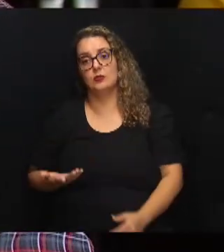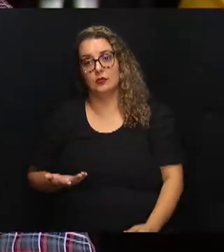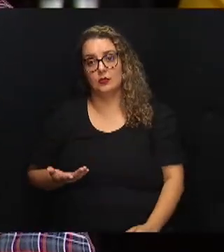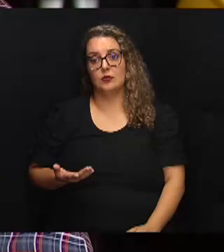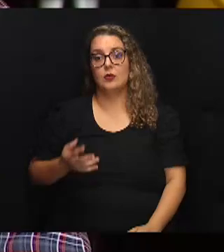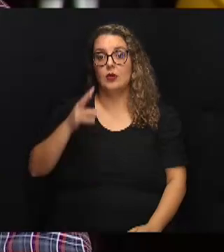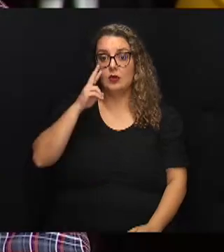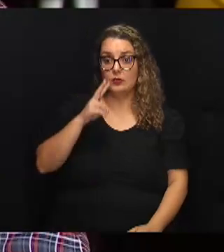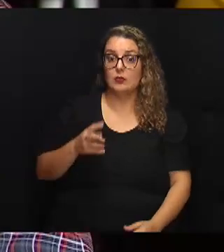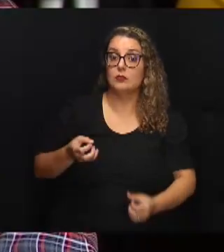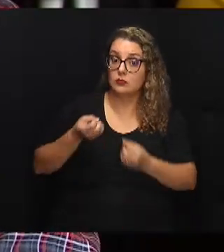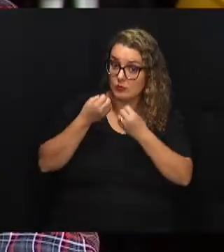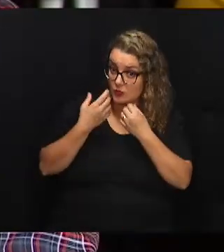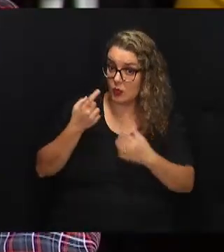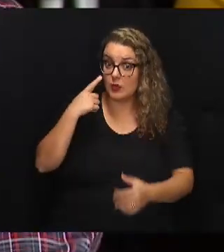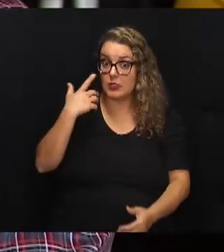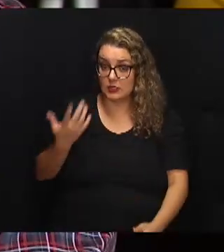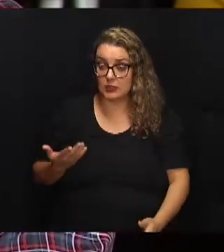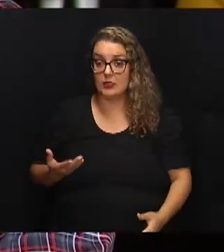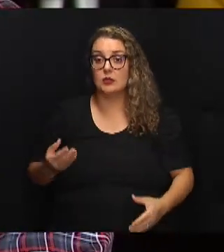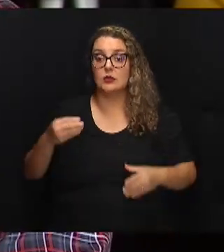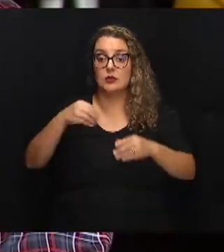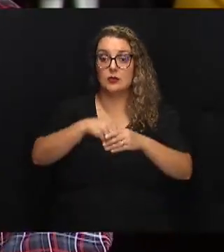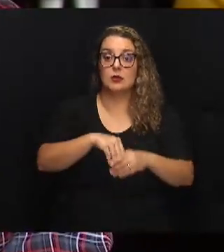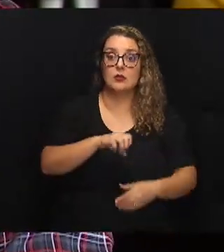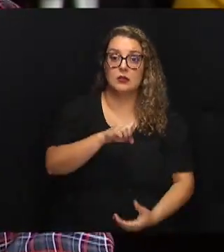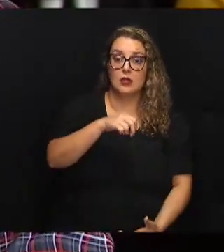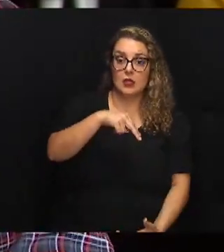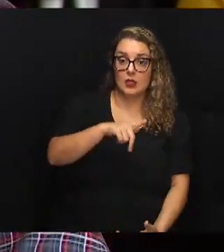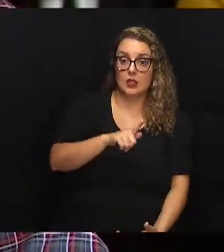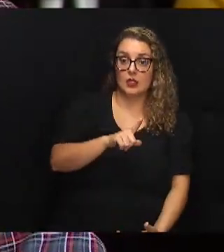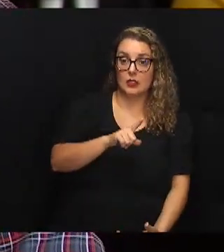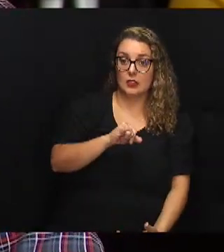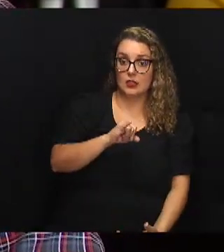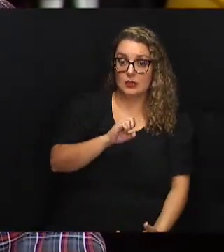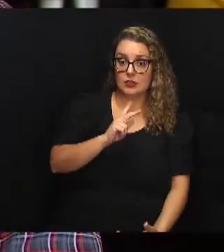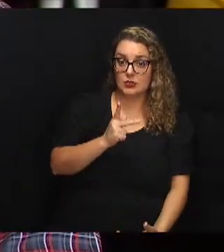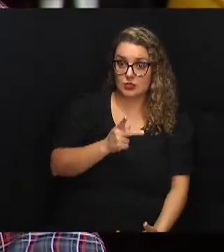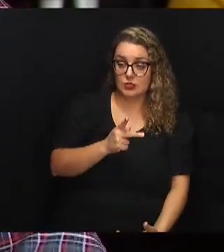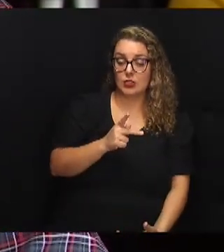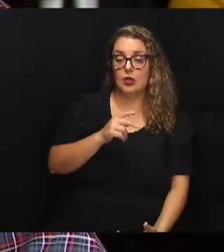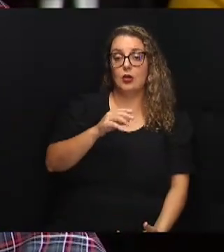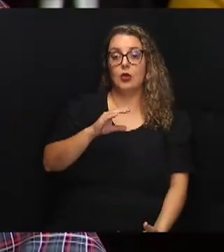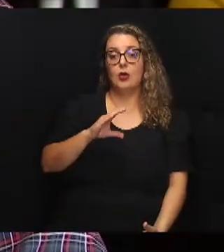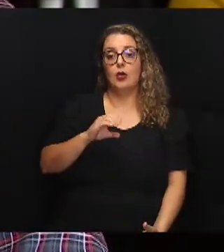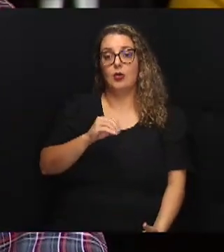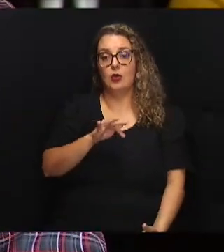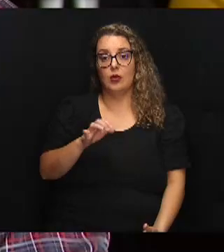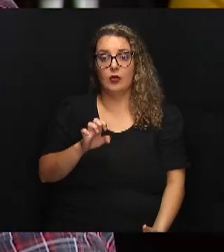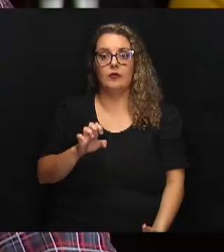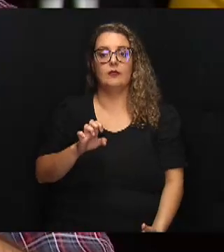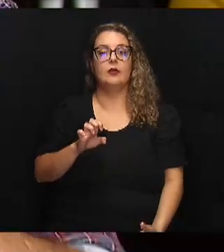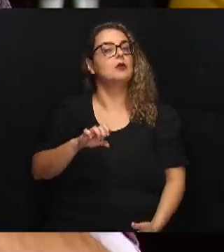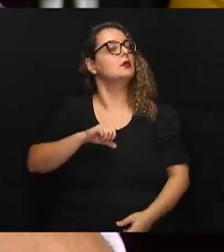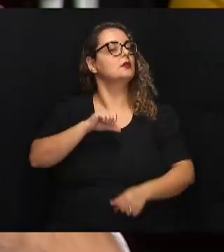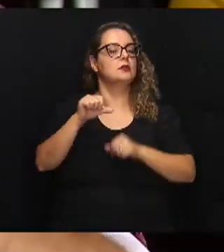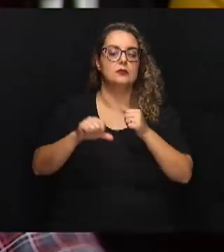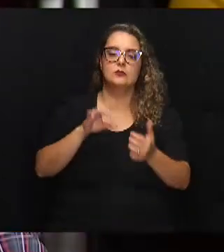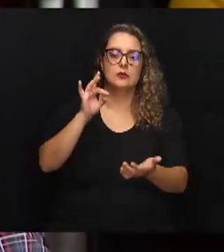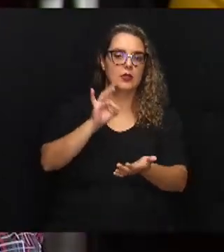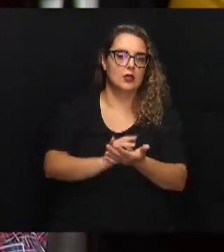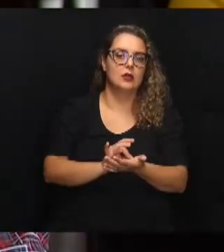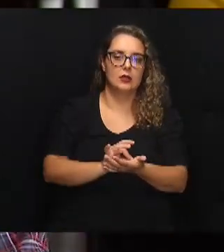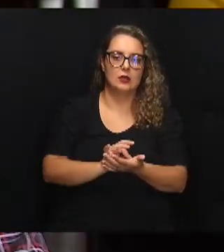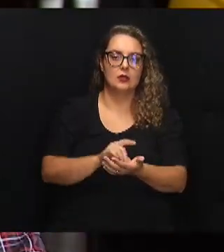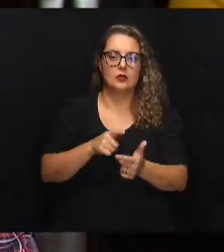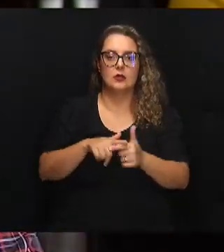com bons olhos, colocamos dentro da English Coffee e aí isso transformou a nossa realidade em dividir